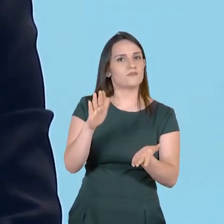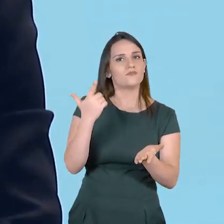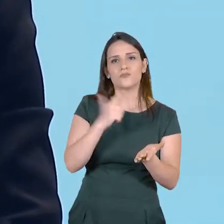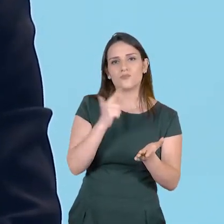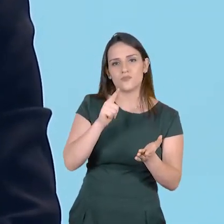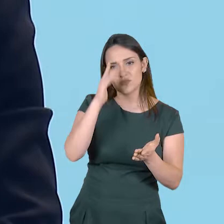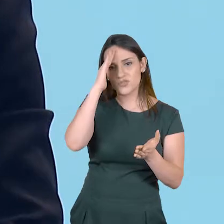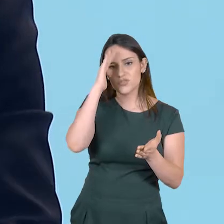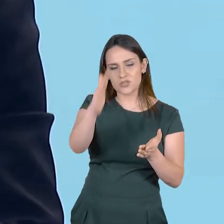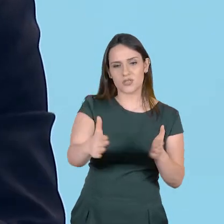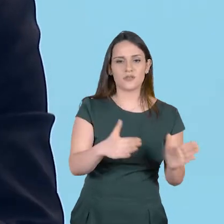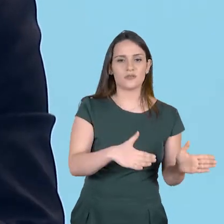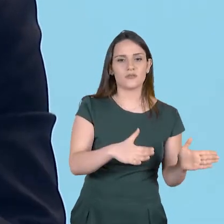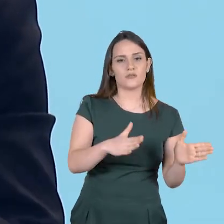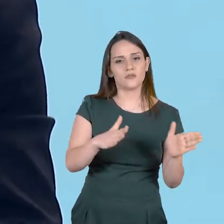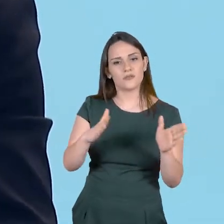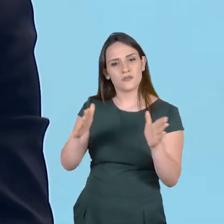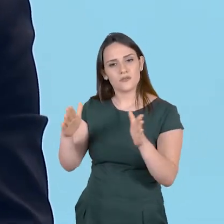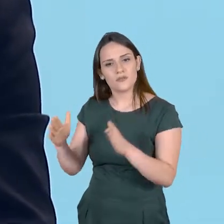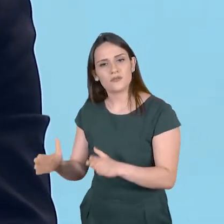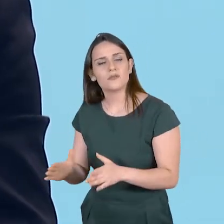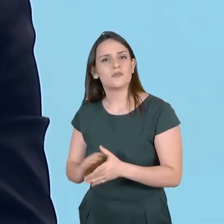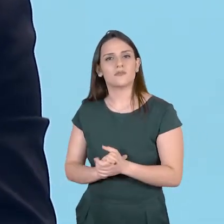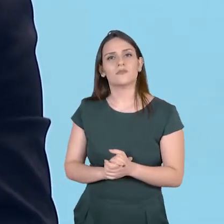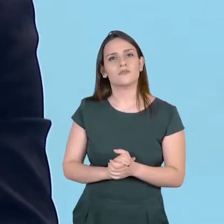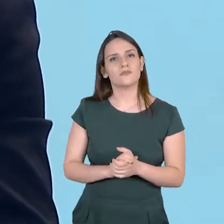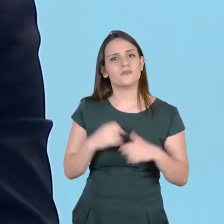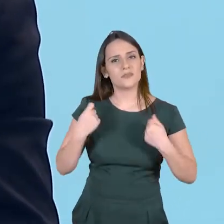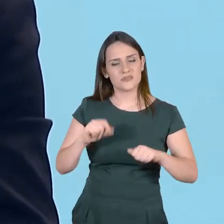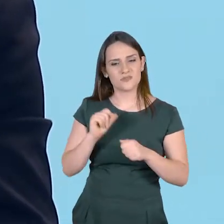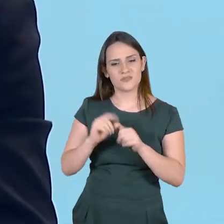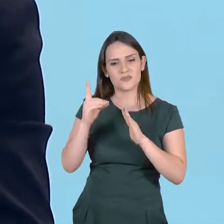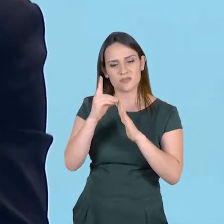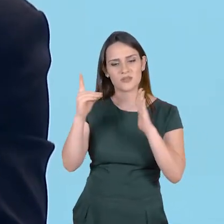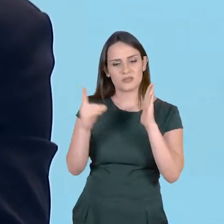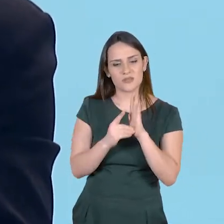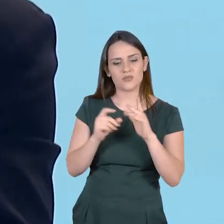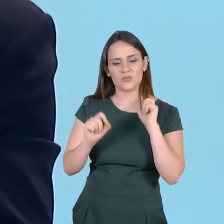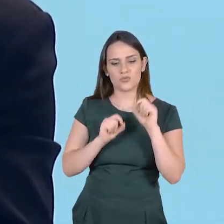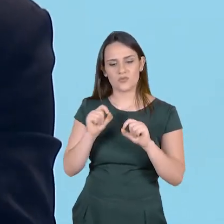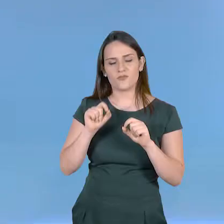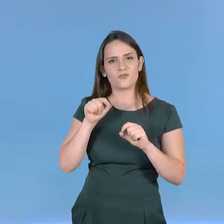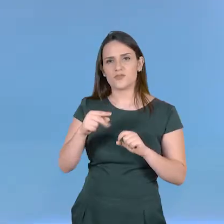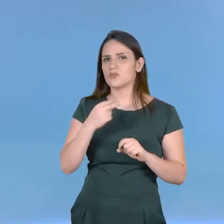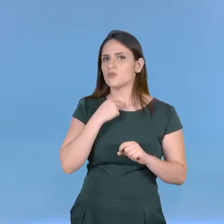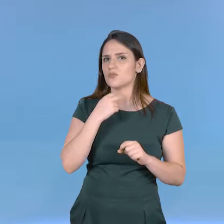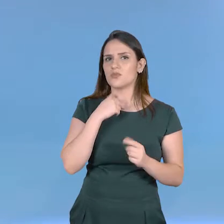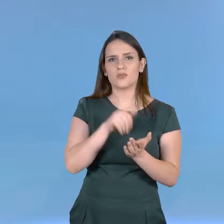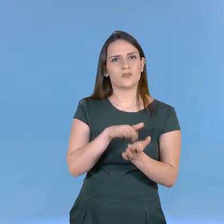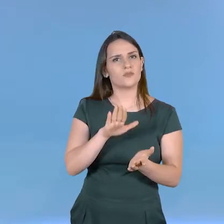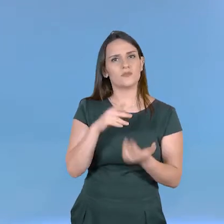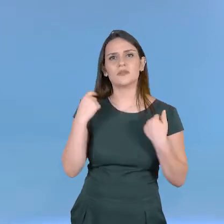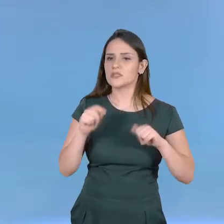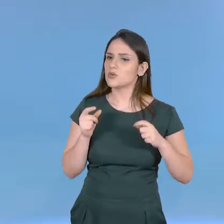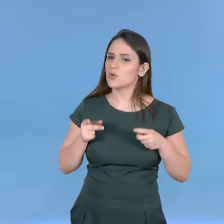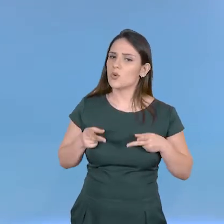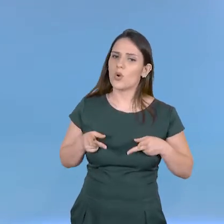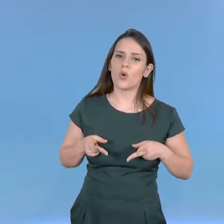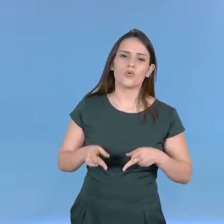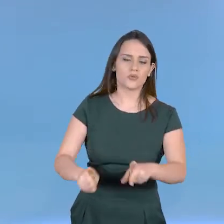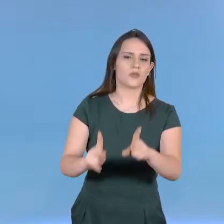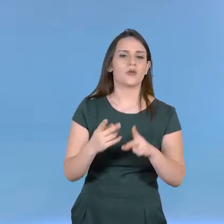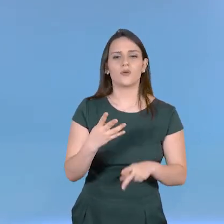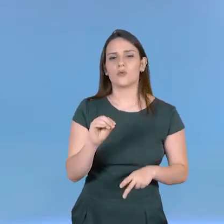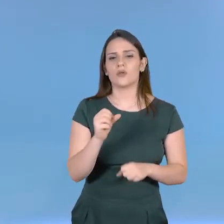Então, você teria que baixar um decreto dizendo assim, ninguém pode ser demitido, então, tem que ficar trabalhando 40 anos para